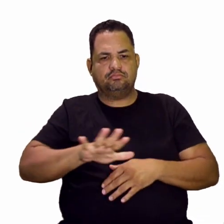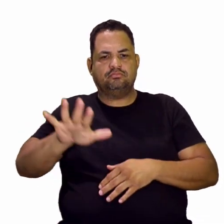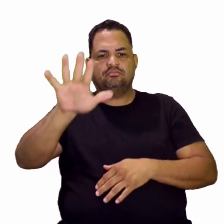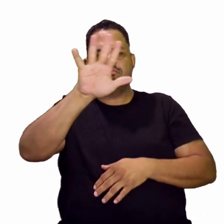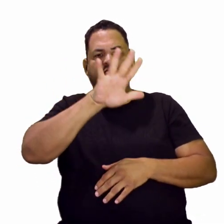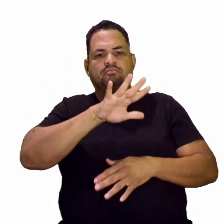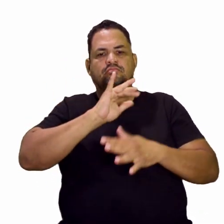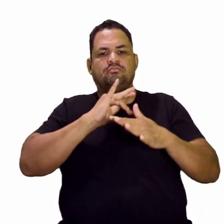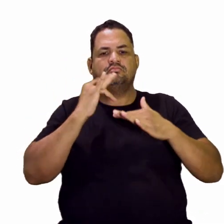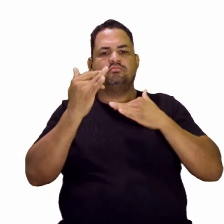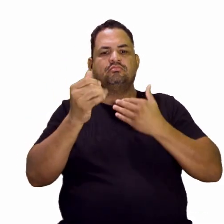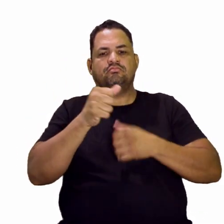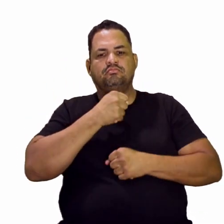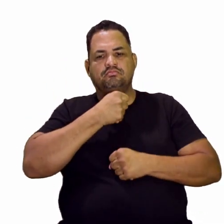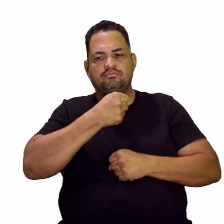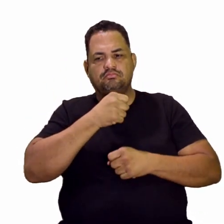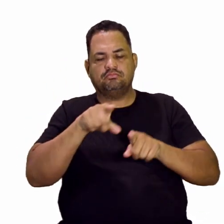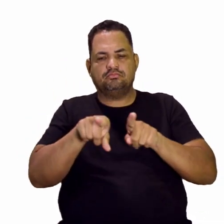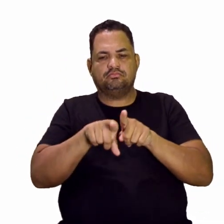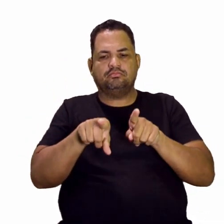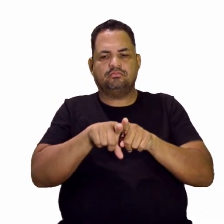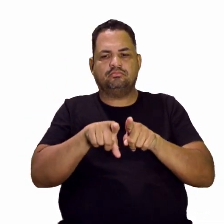meios multimídias e entrevistas,